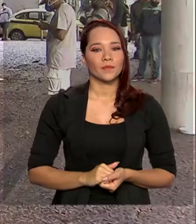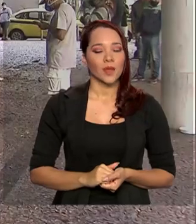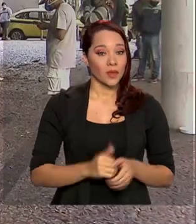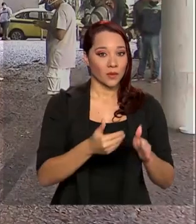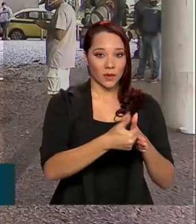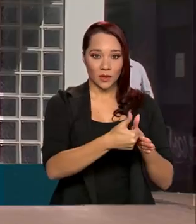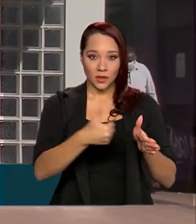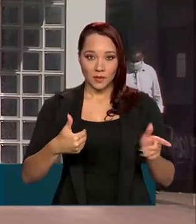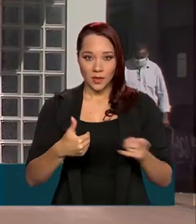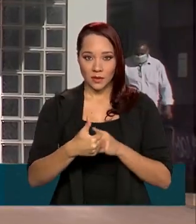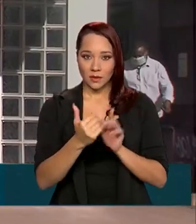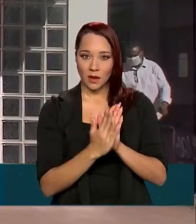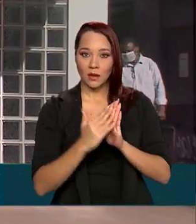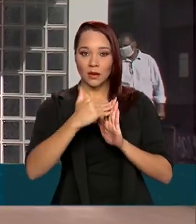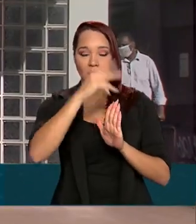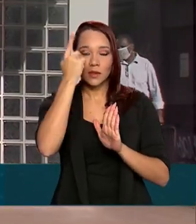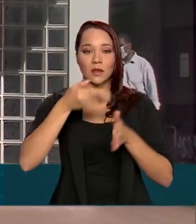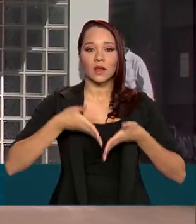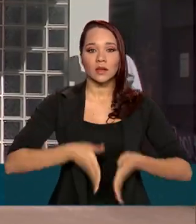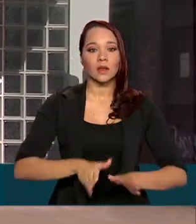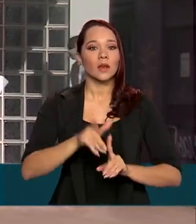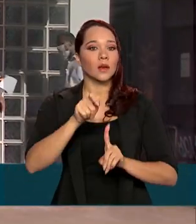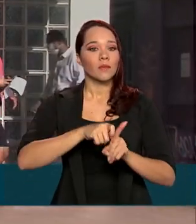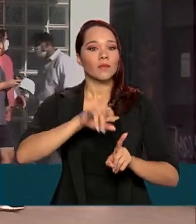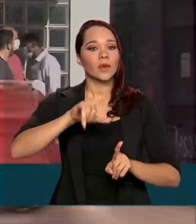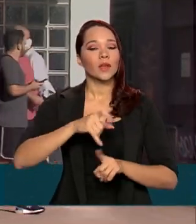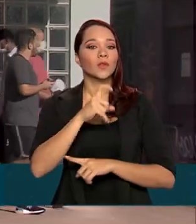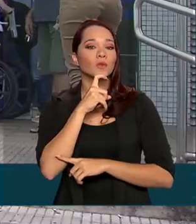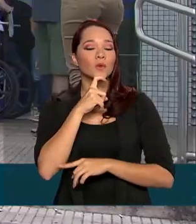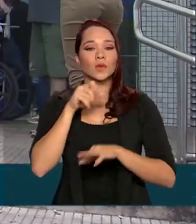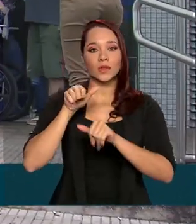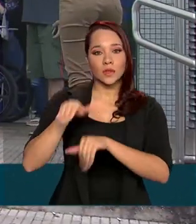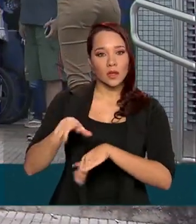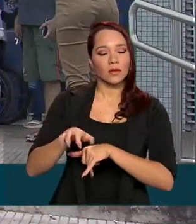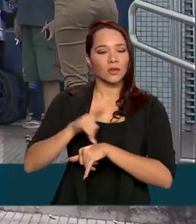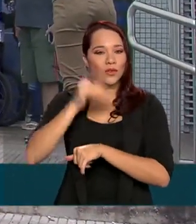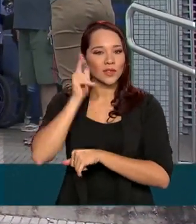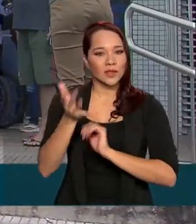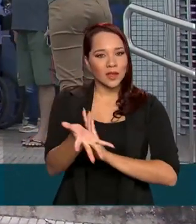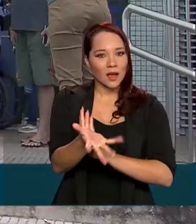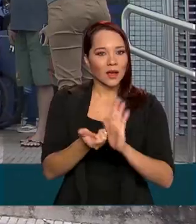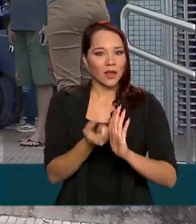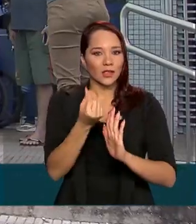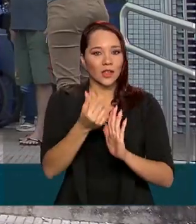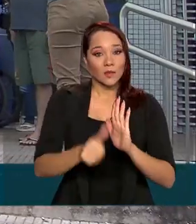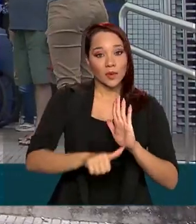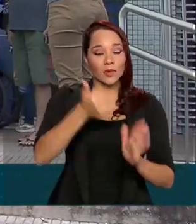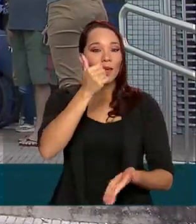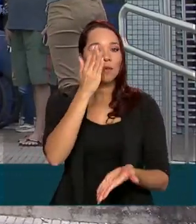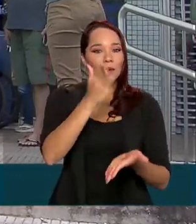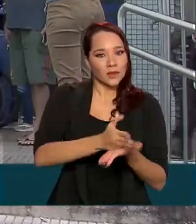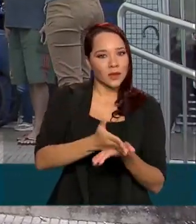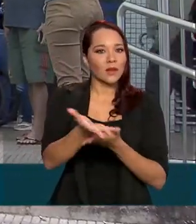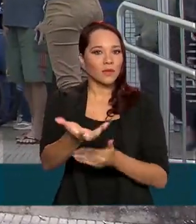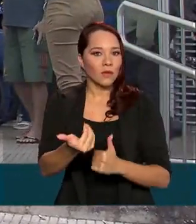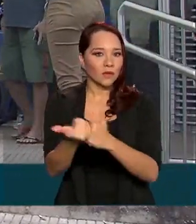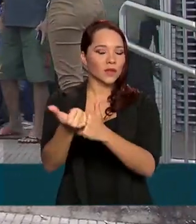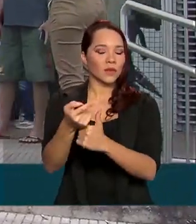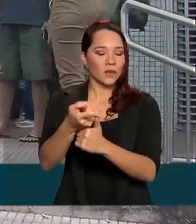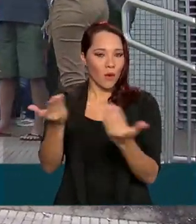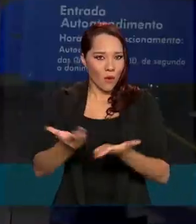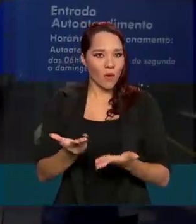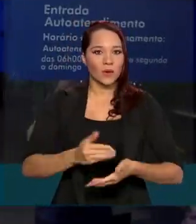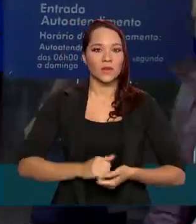antecipação no calendário, quem nasceu entre julho e setembro já pode sacar o dinheiro da primeira parcela do auxílio a partir de hoje.